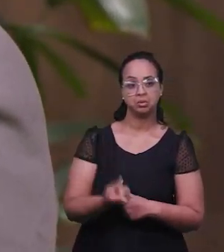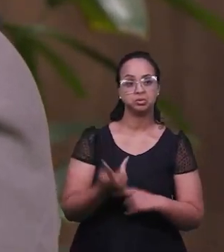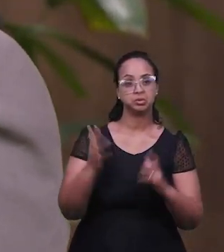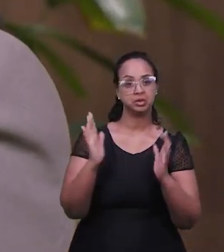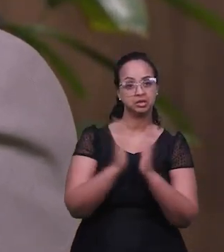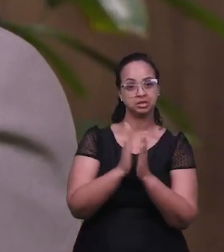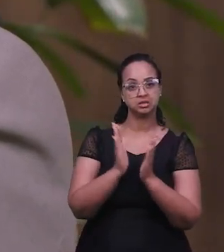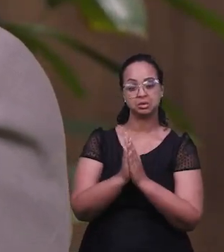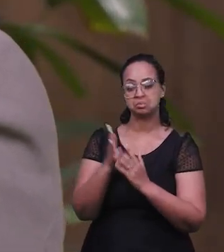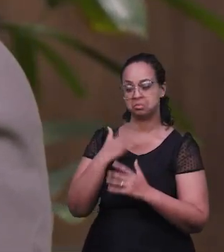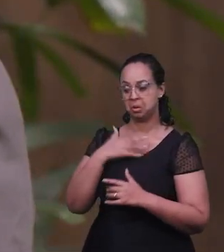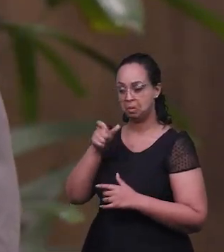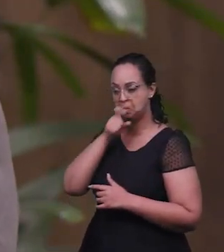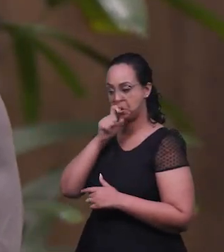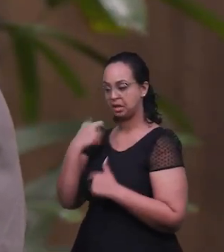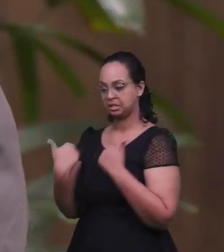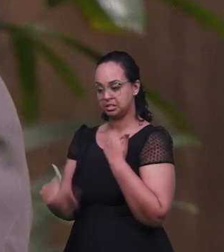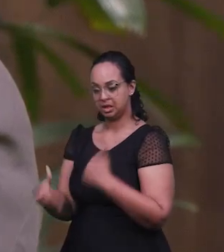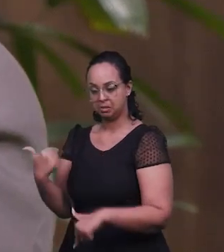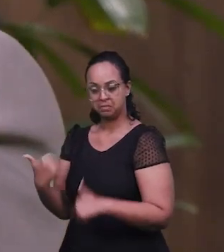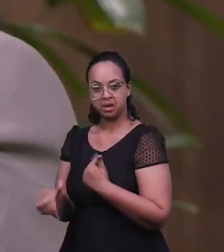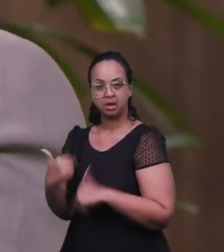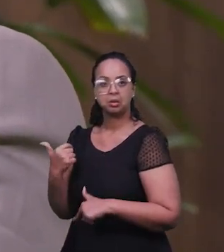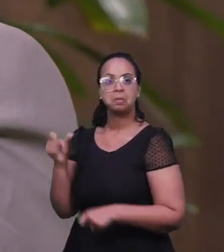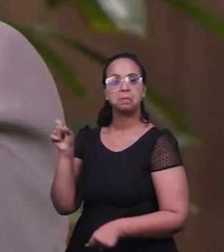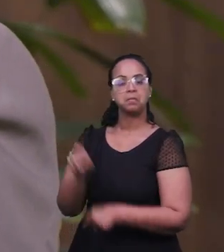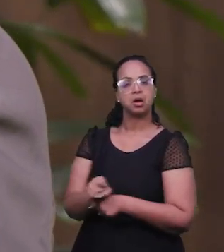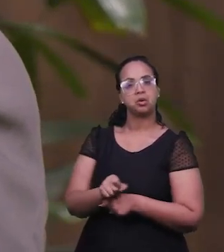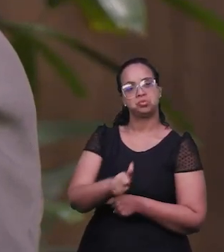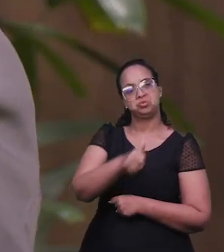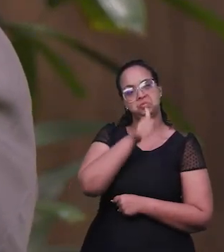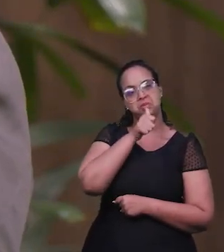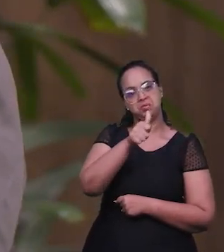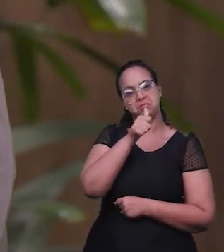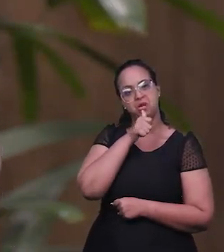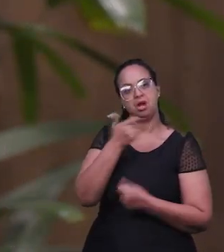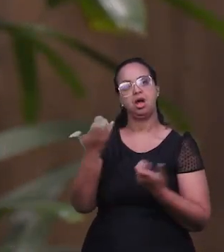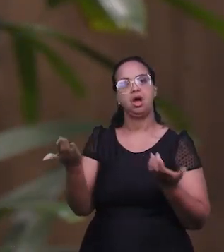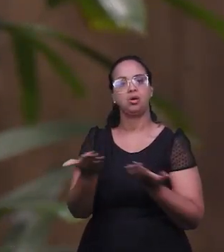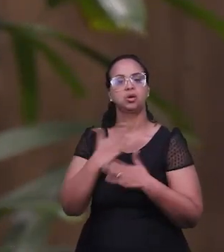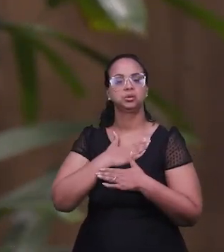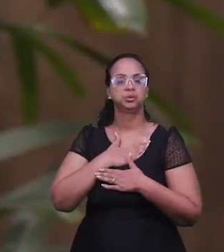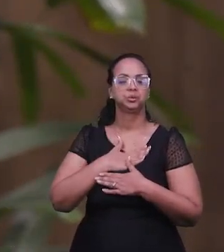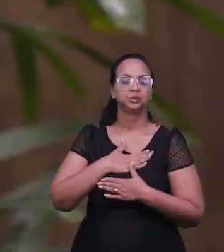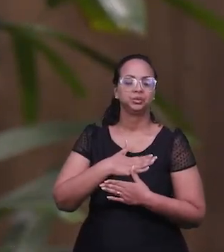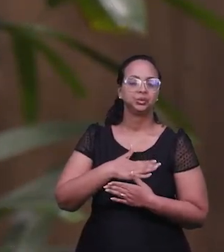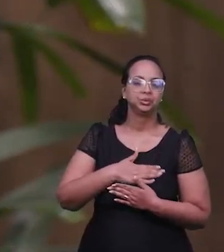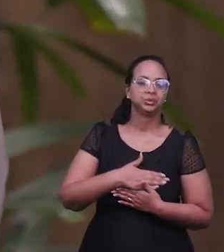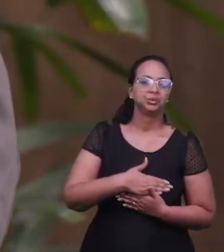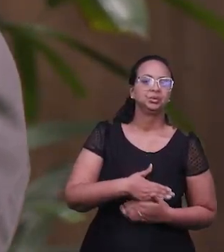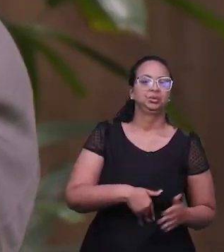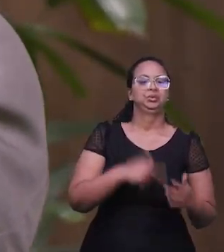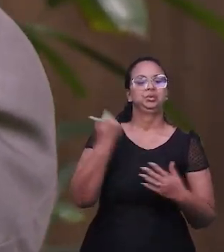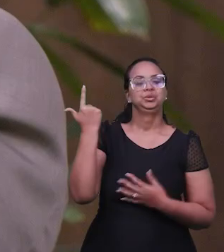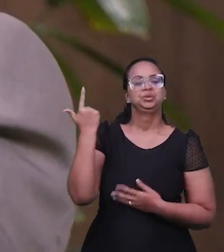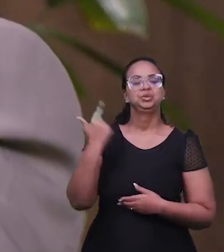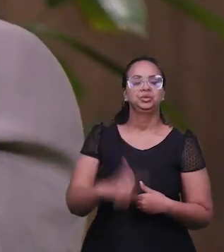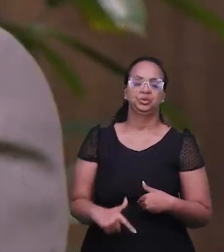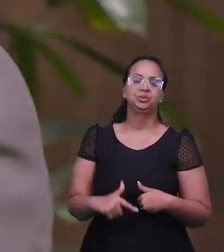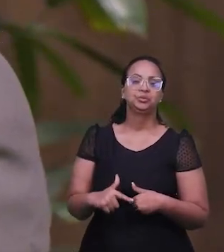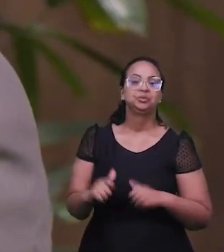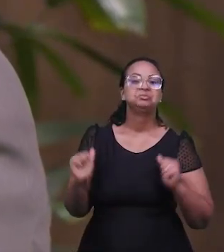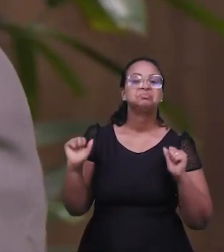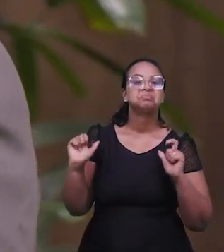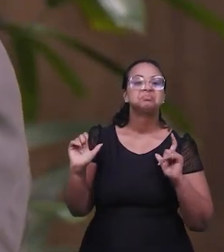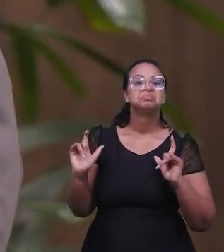Deus abriu uma porta de emprego para meu pai. Meu pai parou de beber e o sossego na casa voltou de novo. Nós estamos na